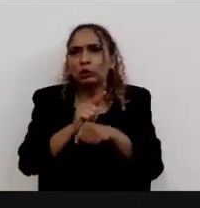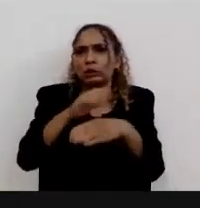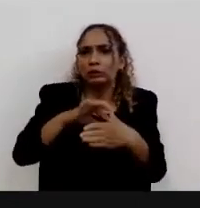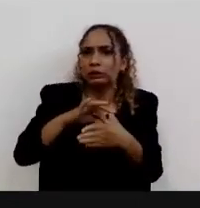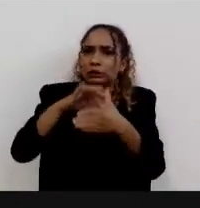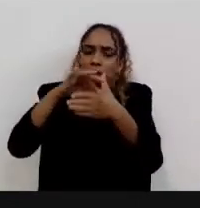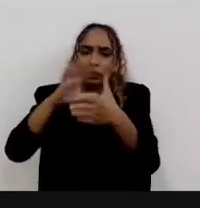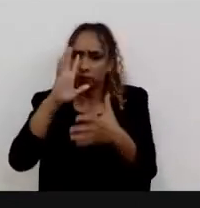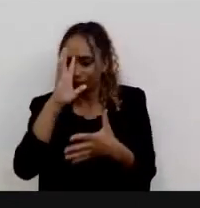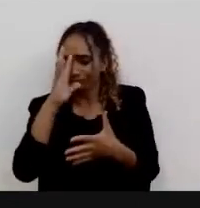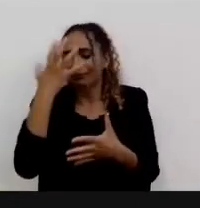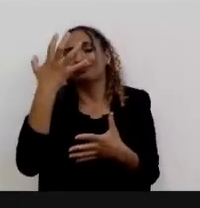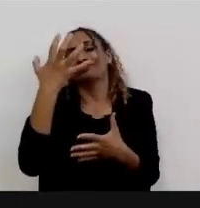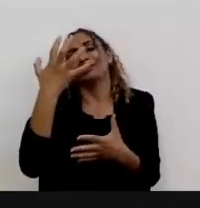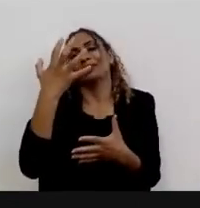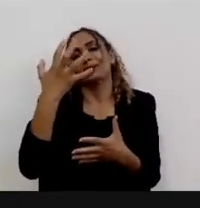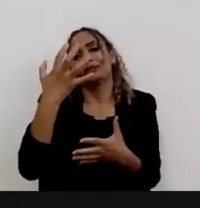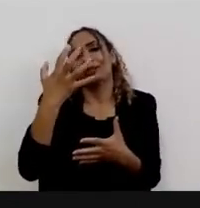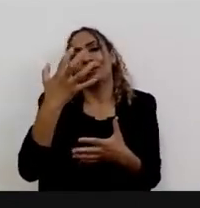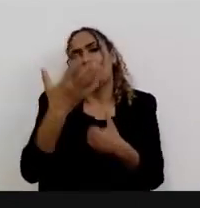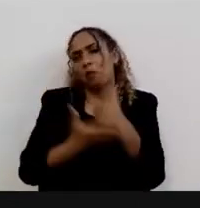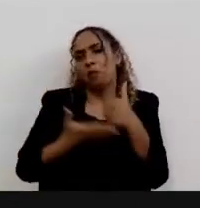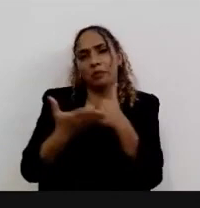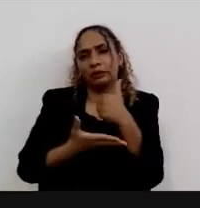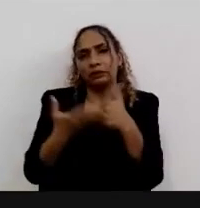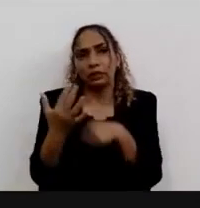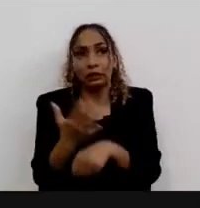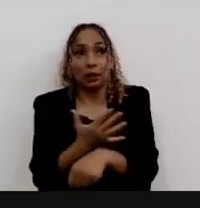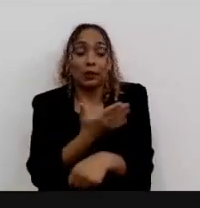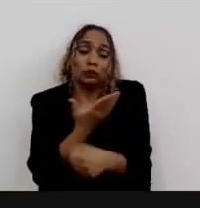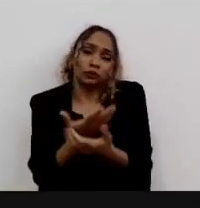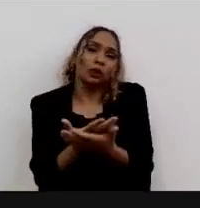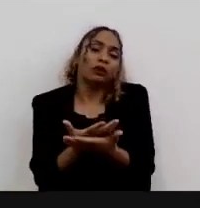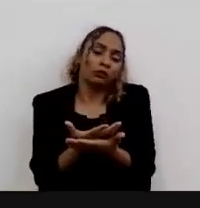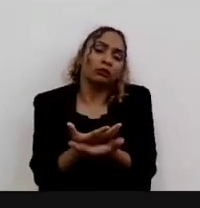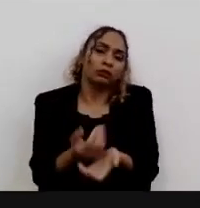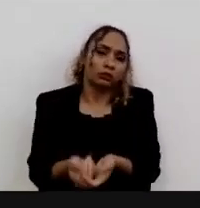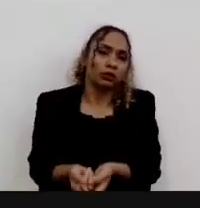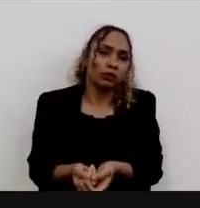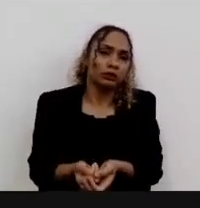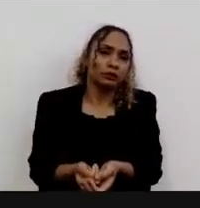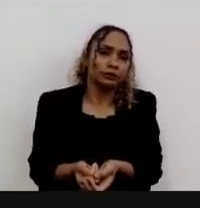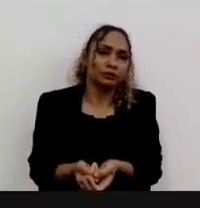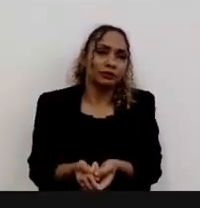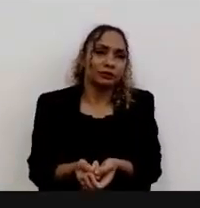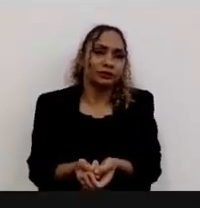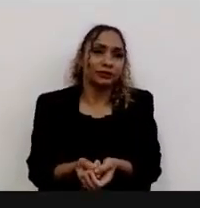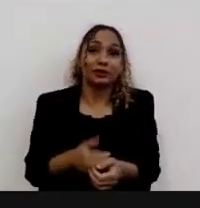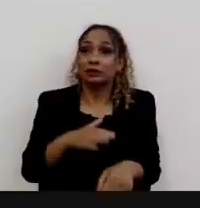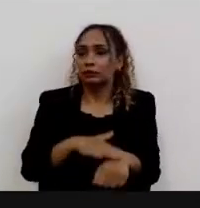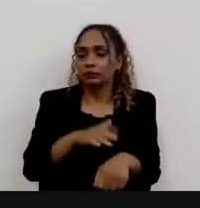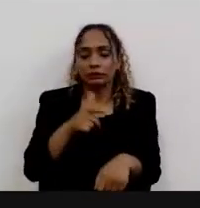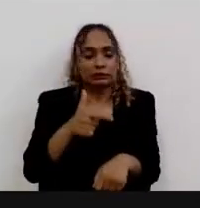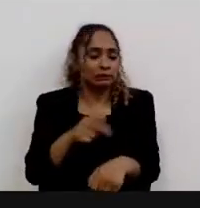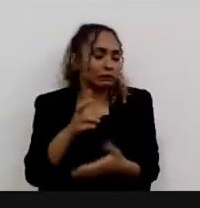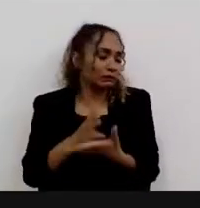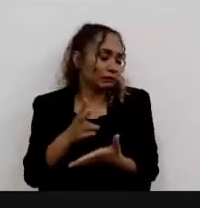de decisão, muitas vezes baseada em emoções, enfim, ou na maioria das vezes baseada em